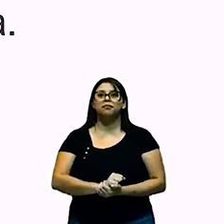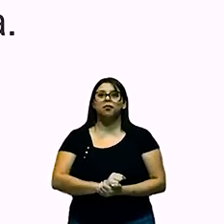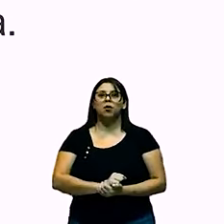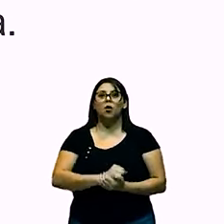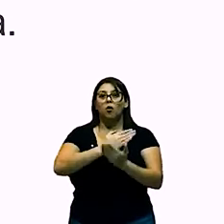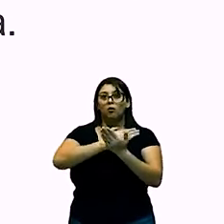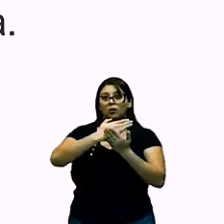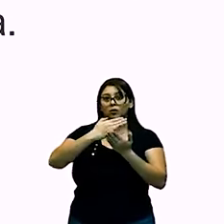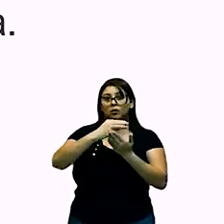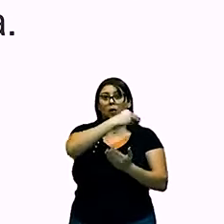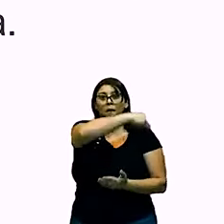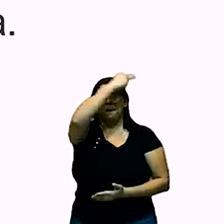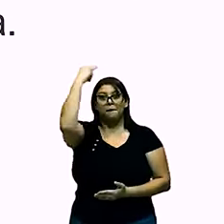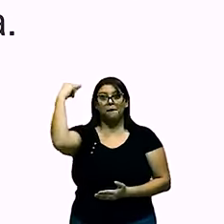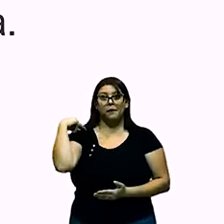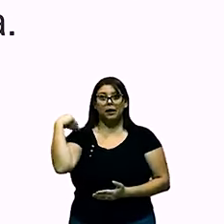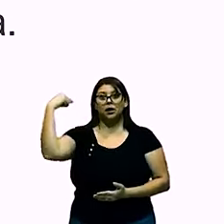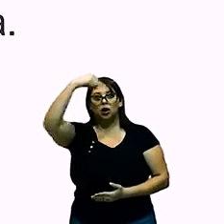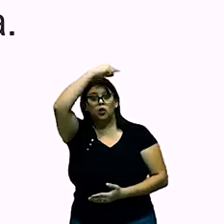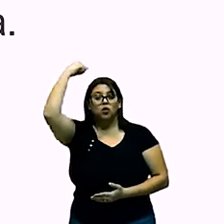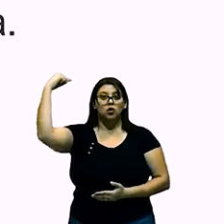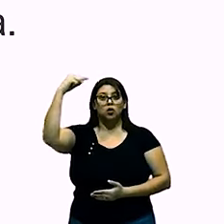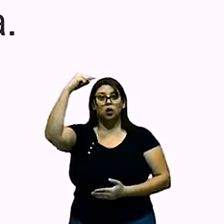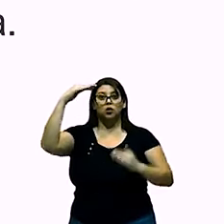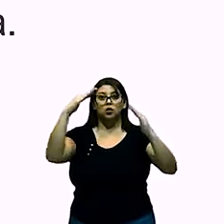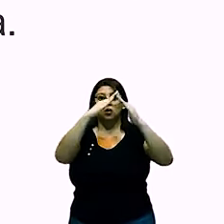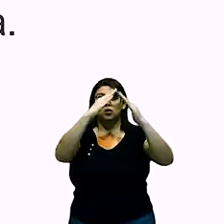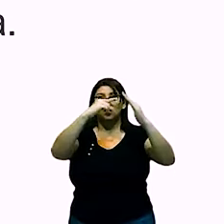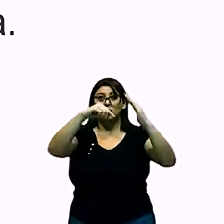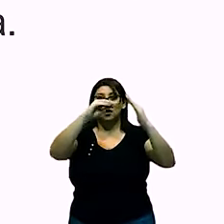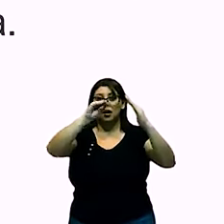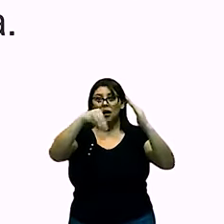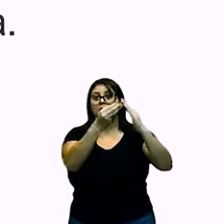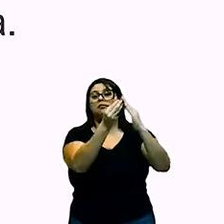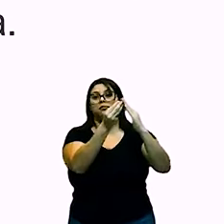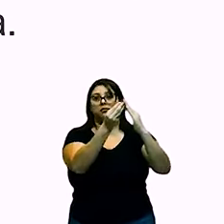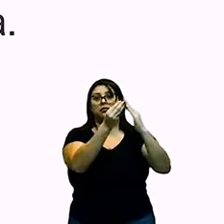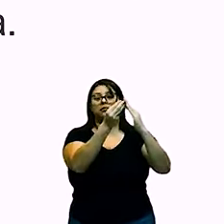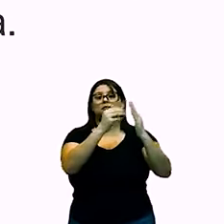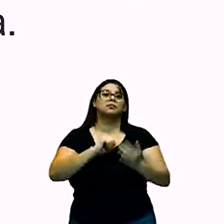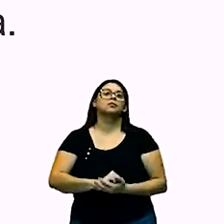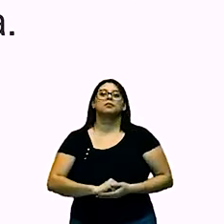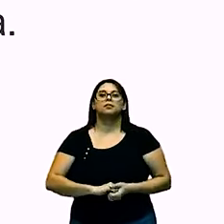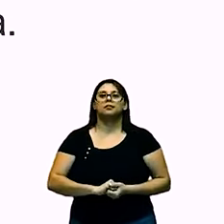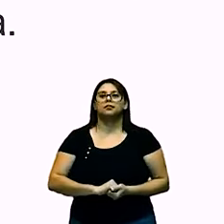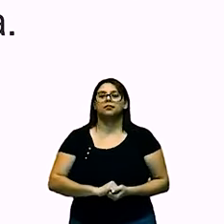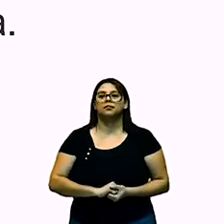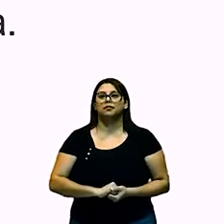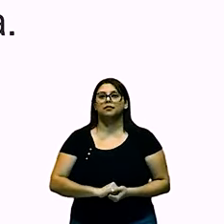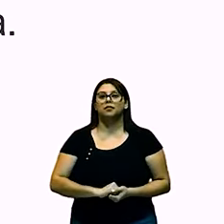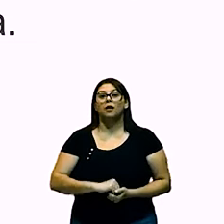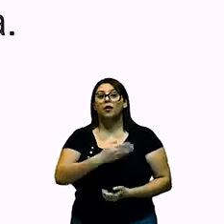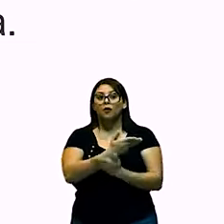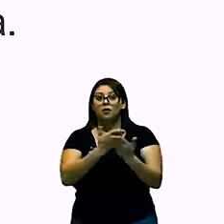igreja medieval era esta, a igreja como instituição é sua mediadora entre você e Deus, sem ela